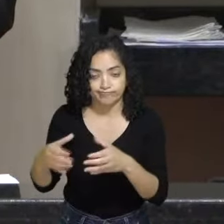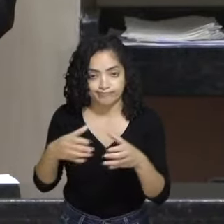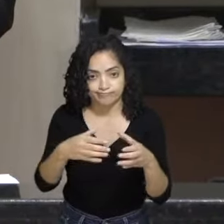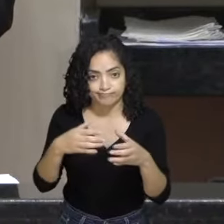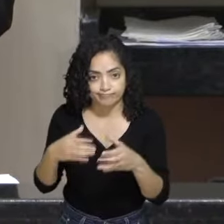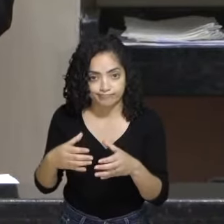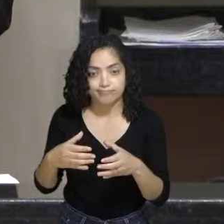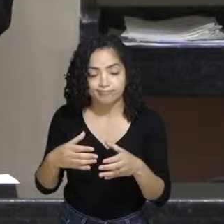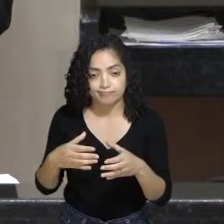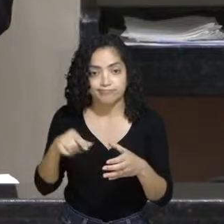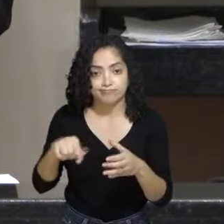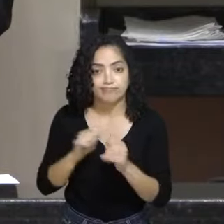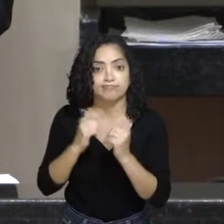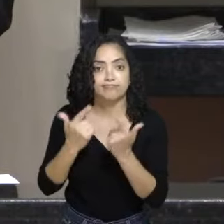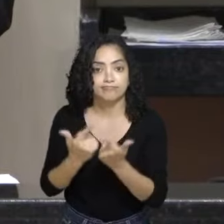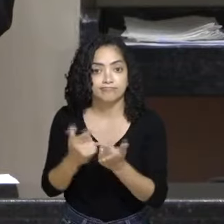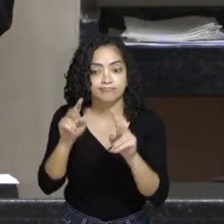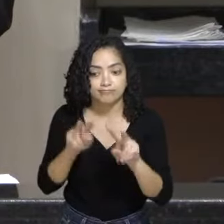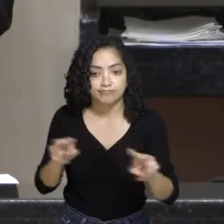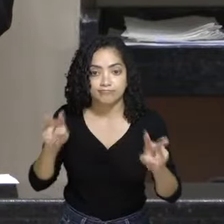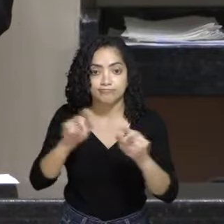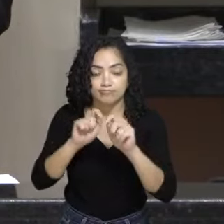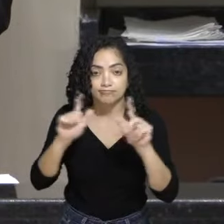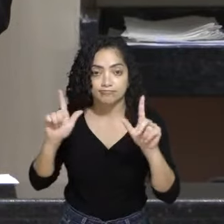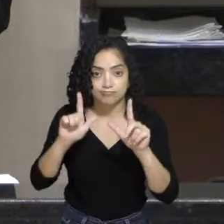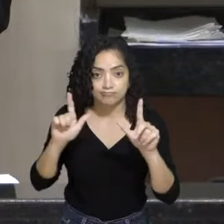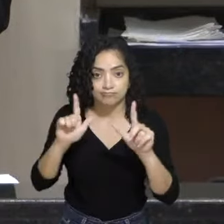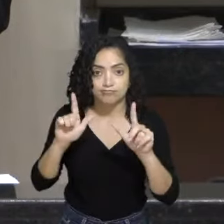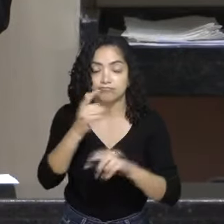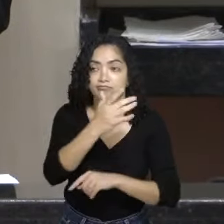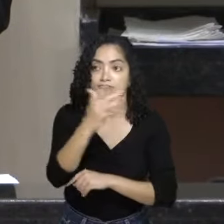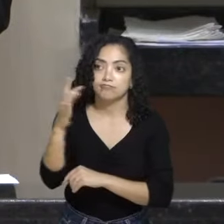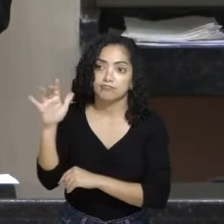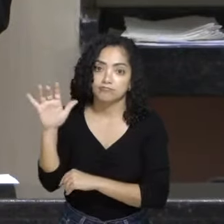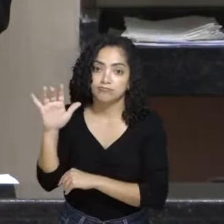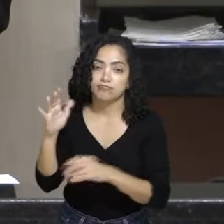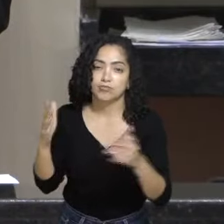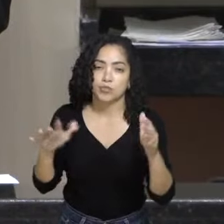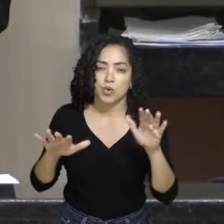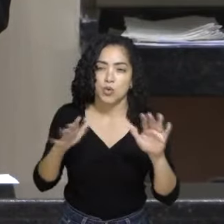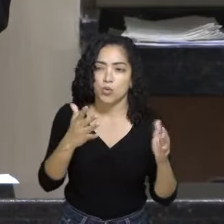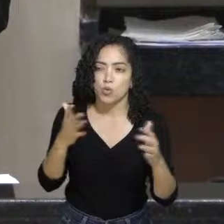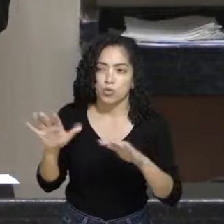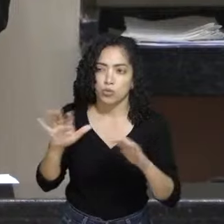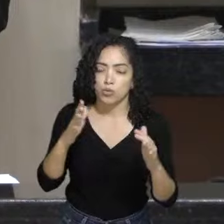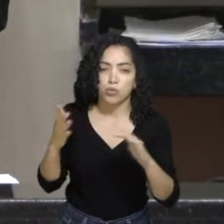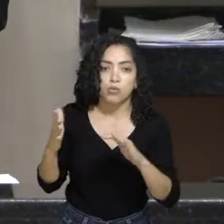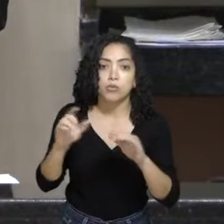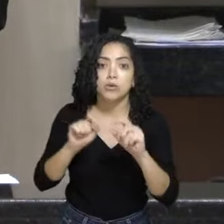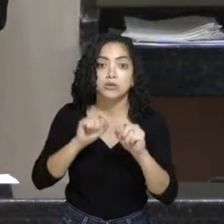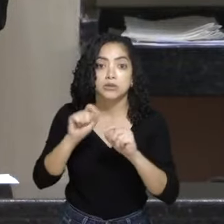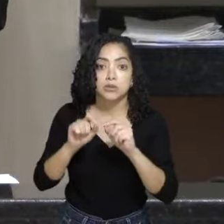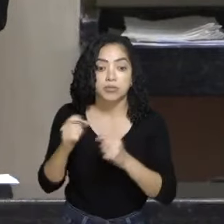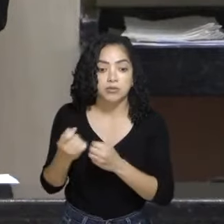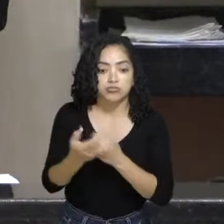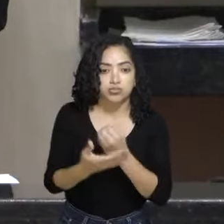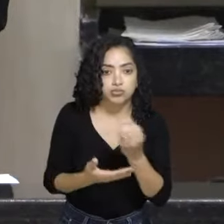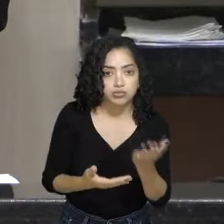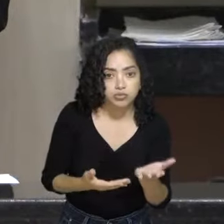Nossa Assembleia teve olhar atento às questões climáticas, liderando o processo que resultou na doação de recursos